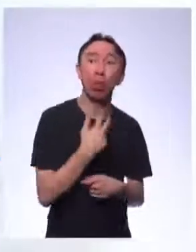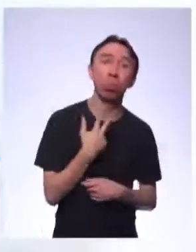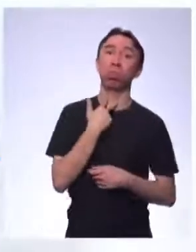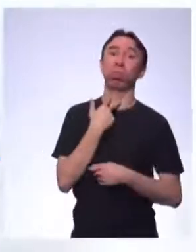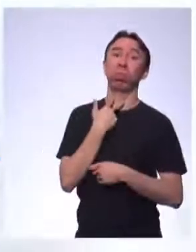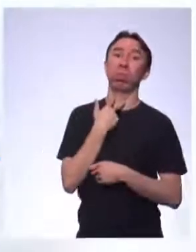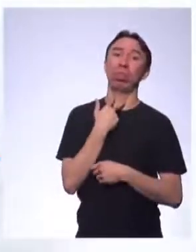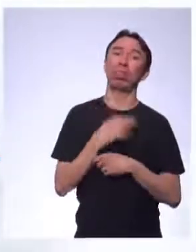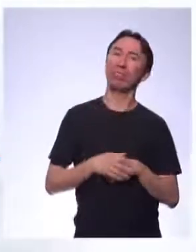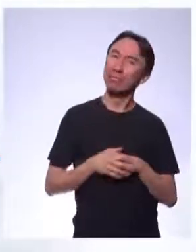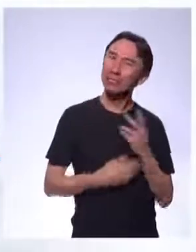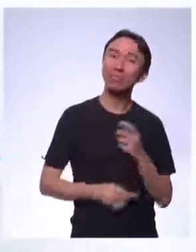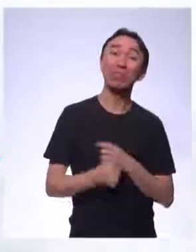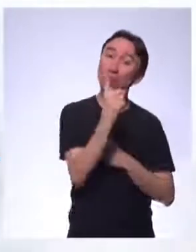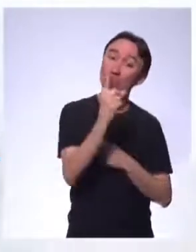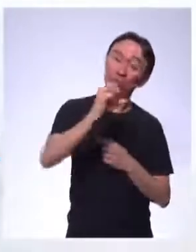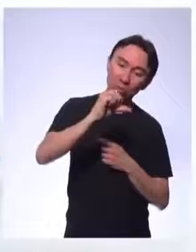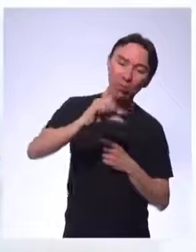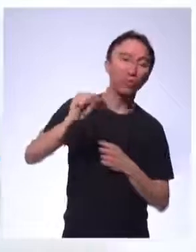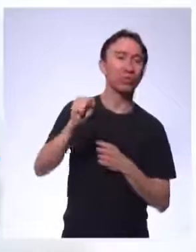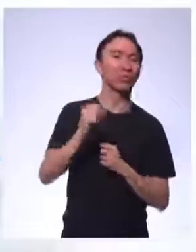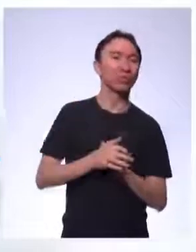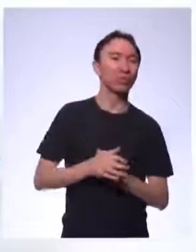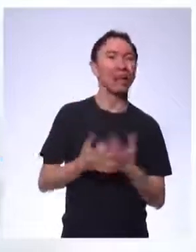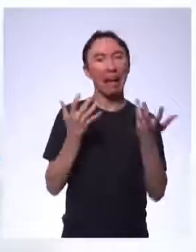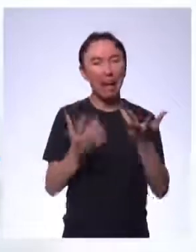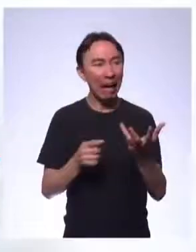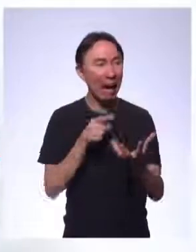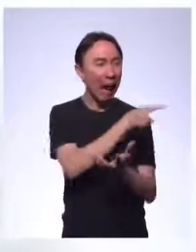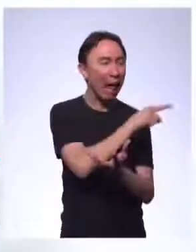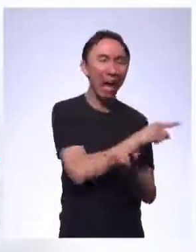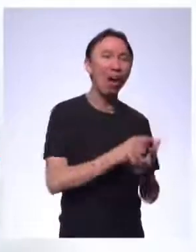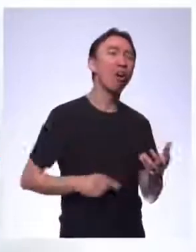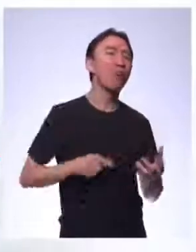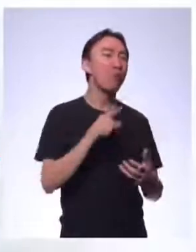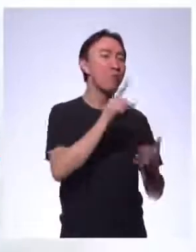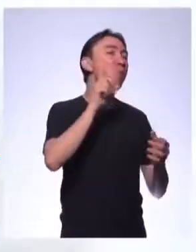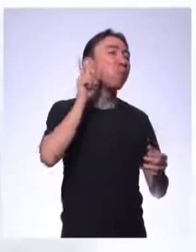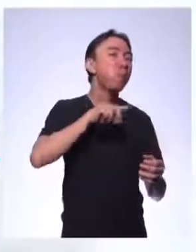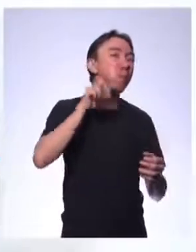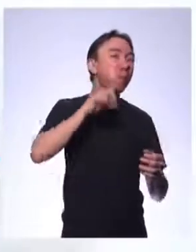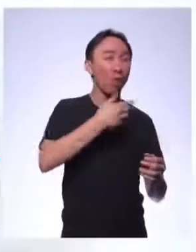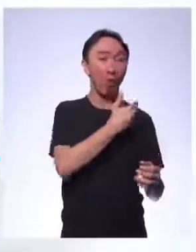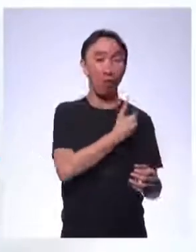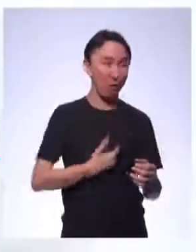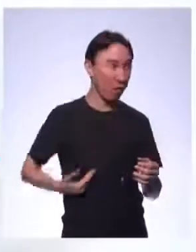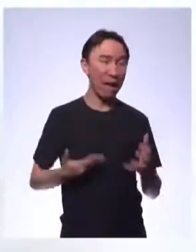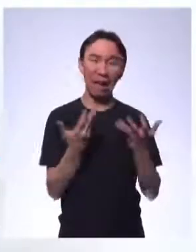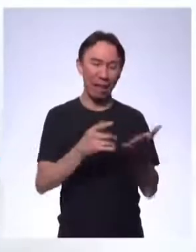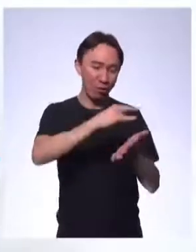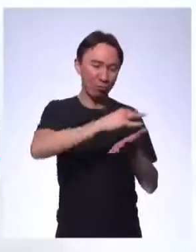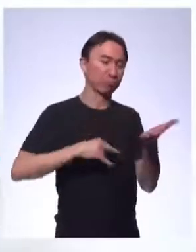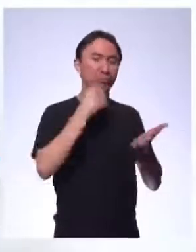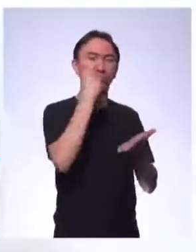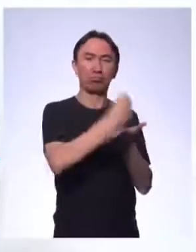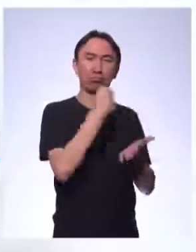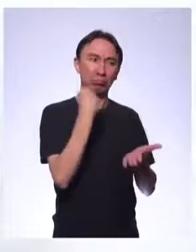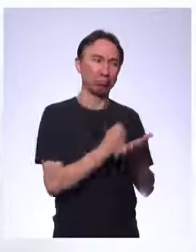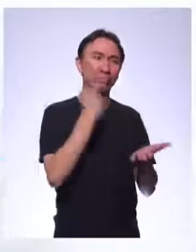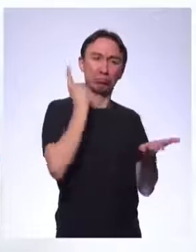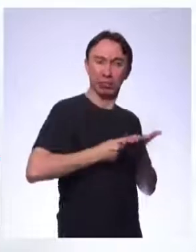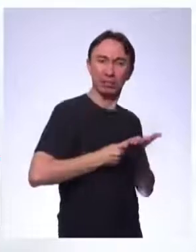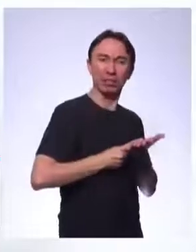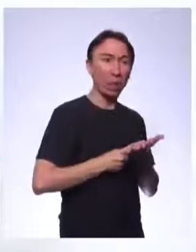queria simplesmente um contrato com o governo norte-americano e como ele não conseguiu, ele forjou, né,